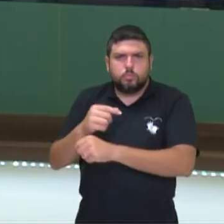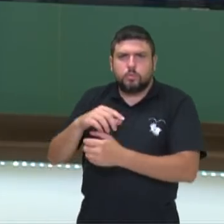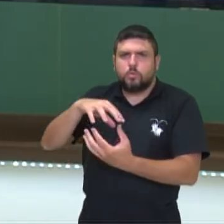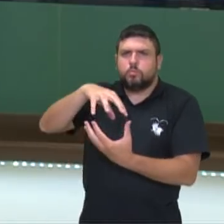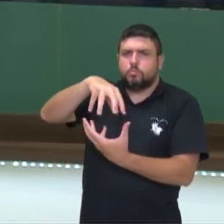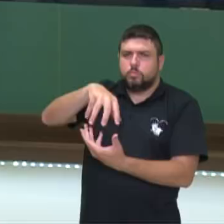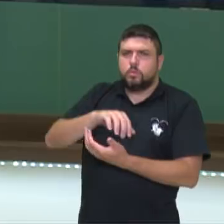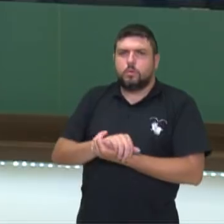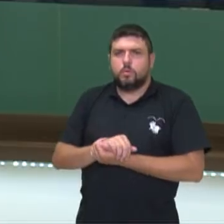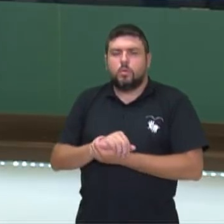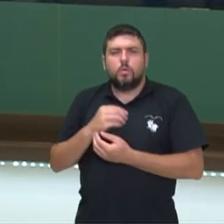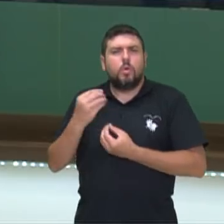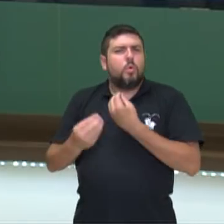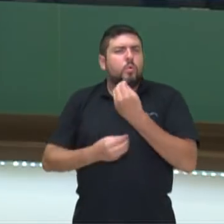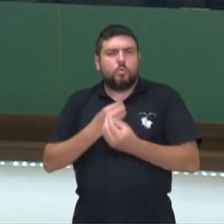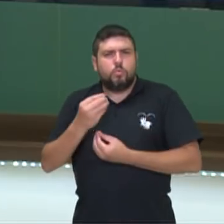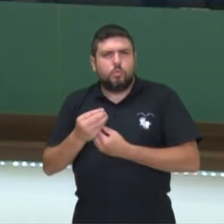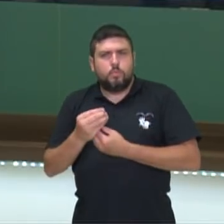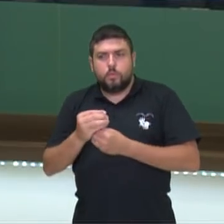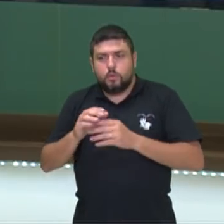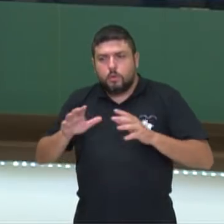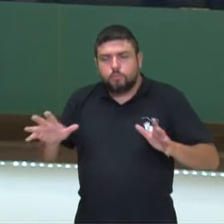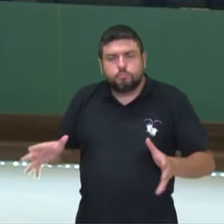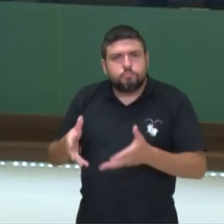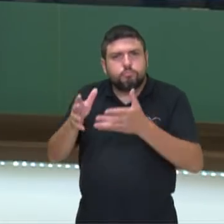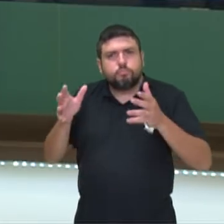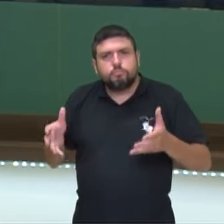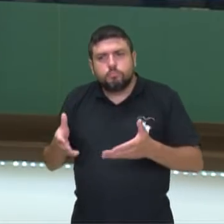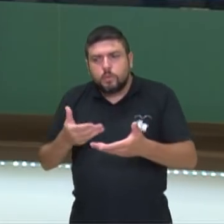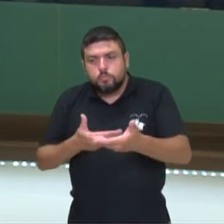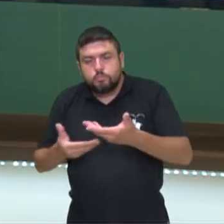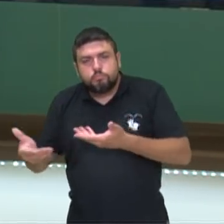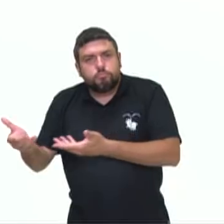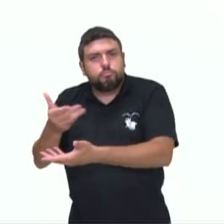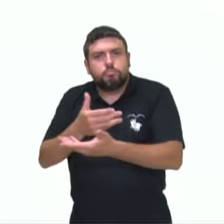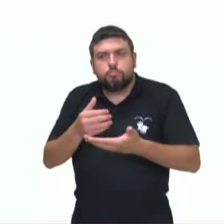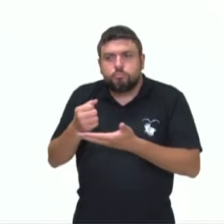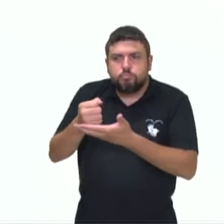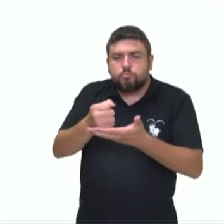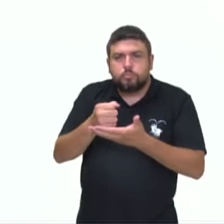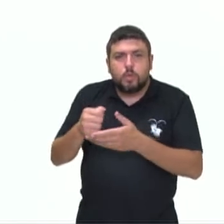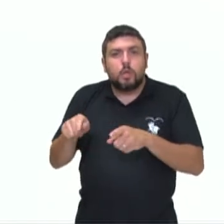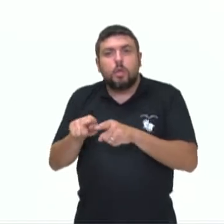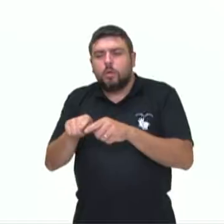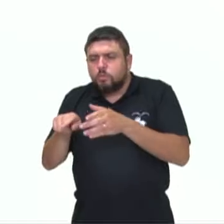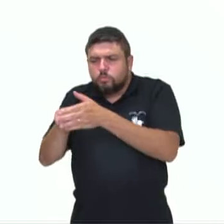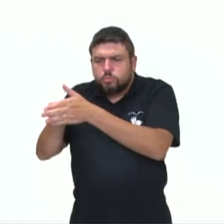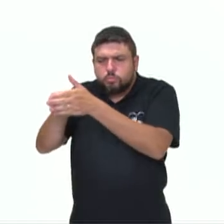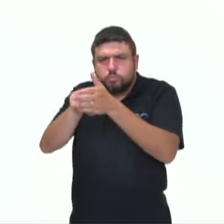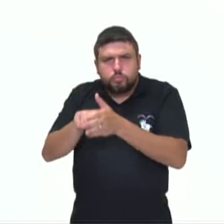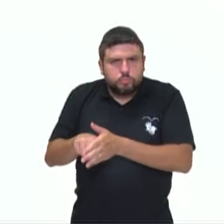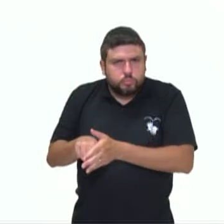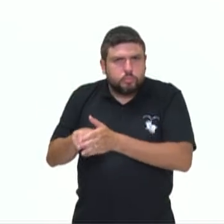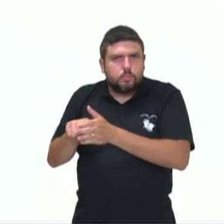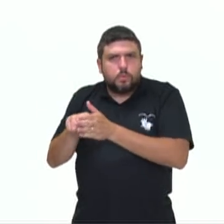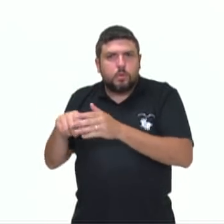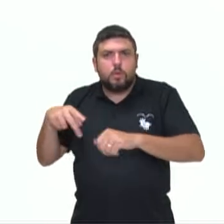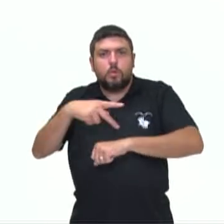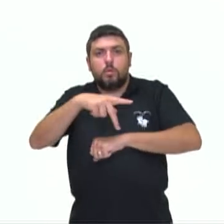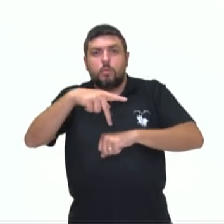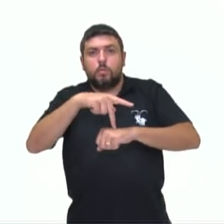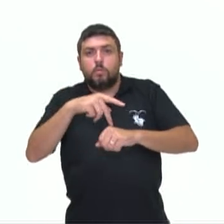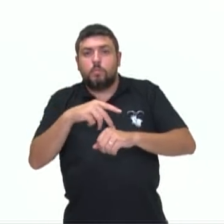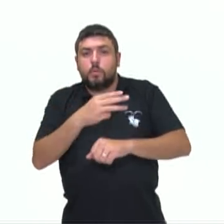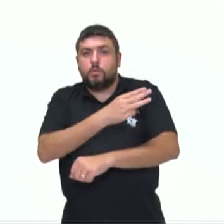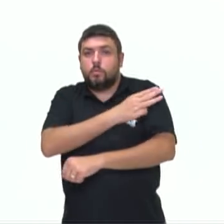Através do quê? Através da promoção, da cooperação e da consulta de assuntos monetários entre os países membros